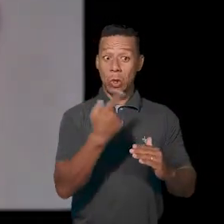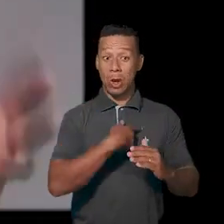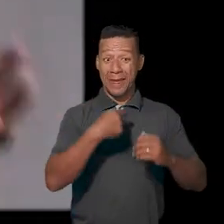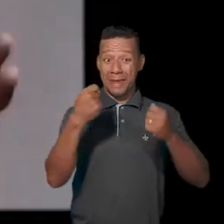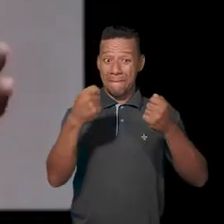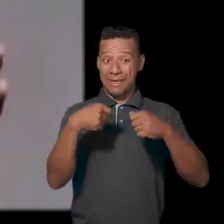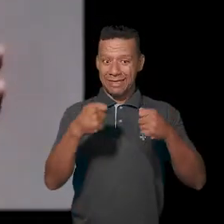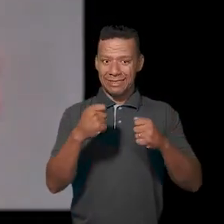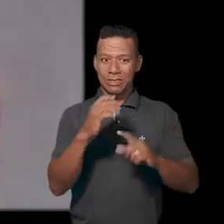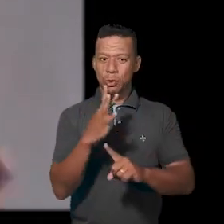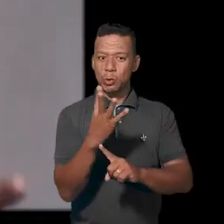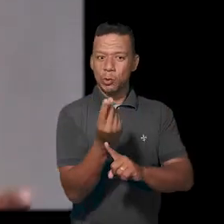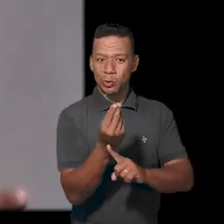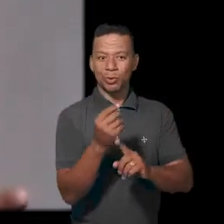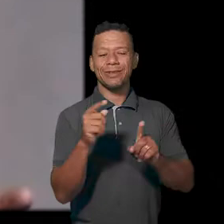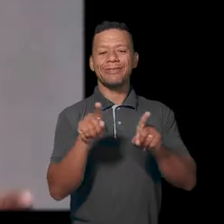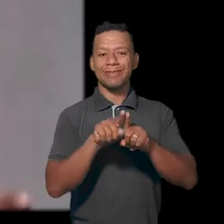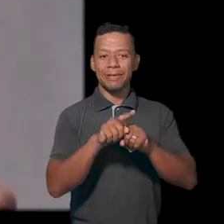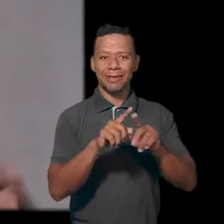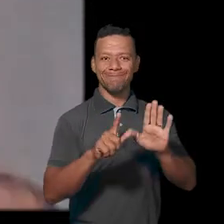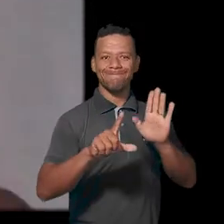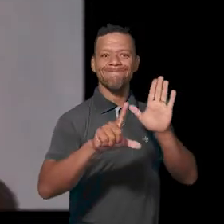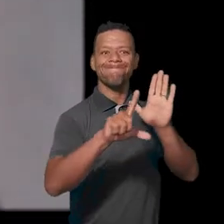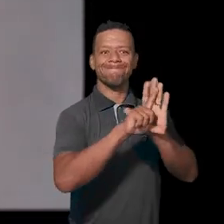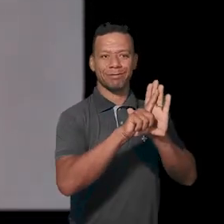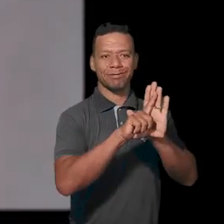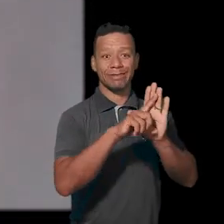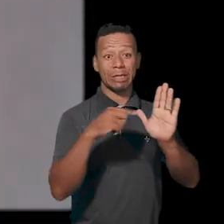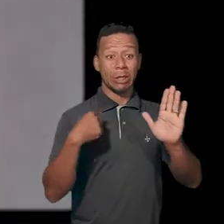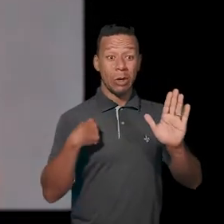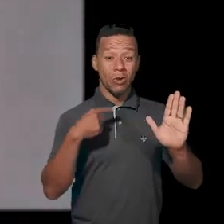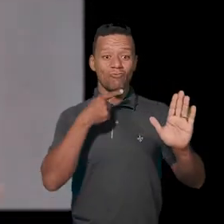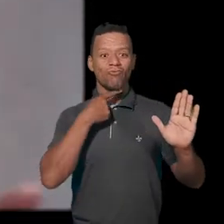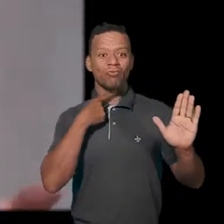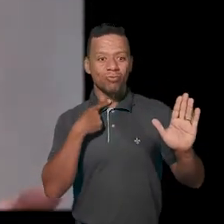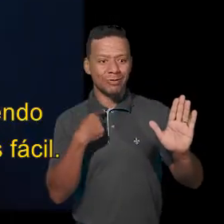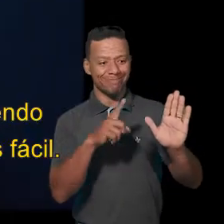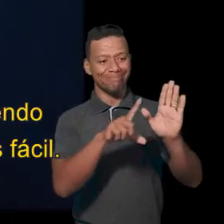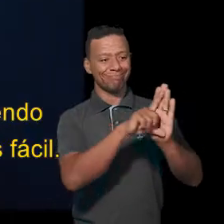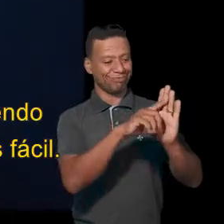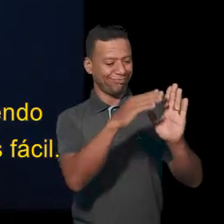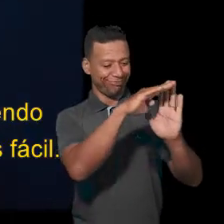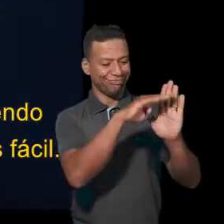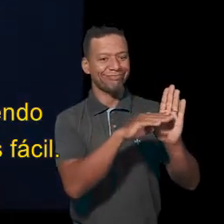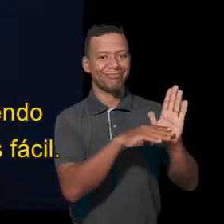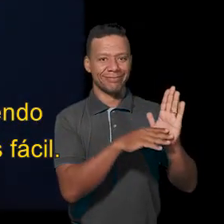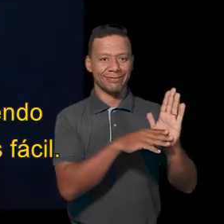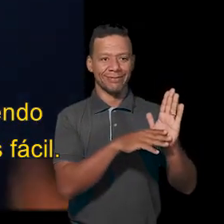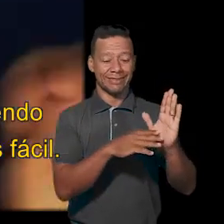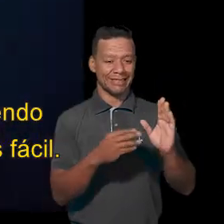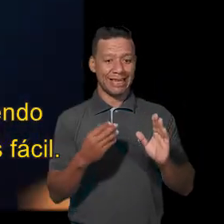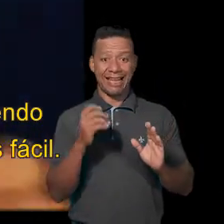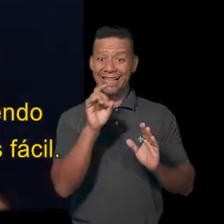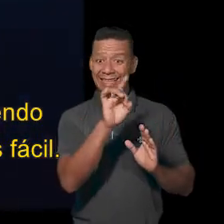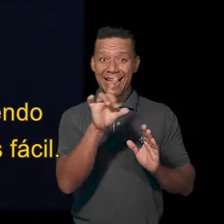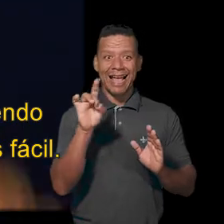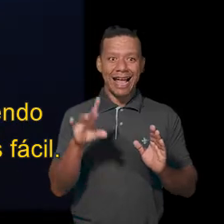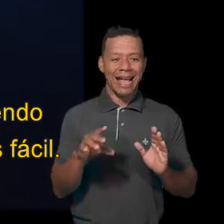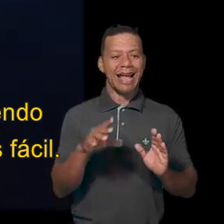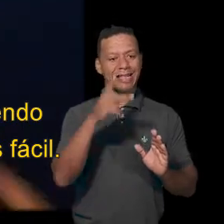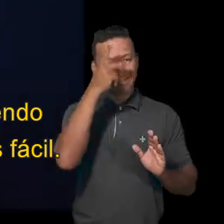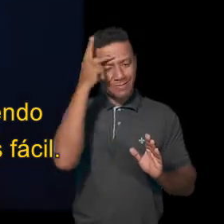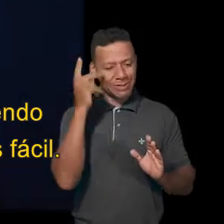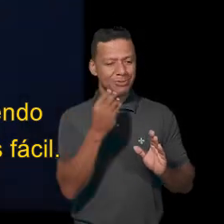enquanto cultura tem que virar lei. E tudo que a gente gostaria de fazer tem que passar pela lei. É um trabalho de formiguinha que a gente vai fazendo